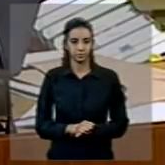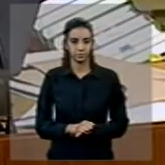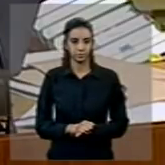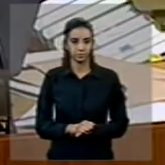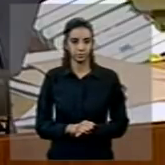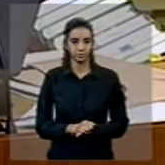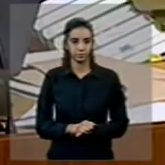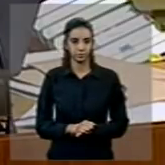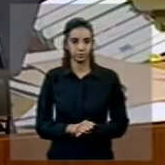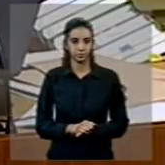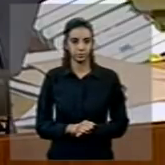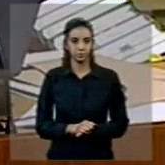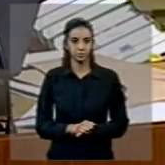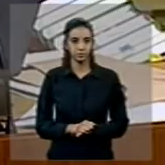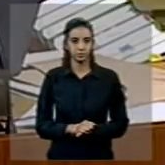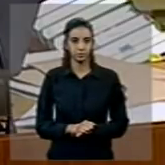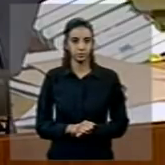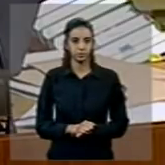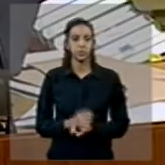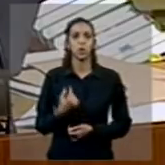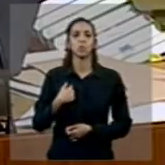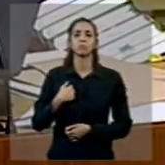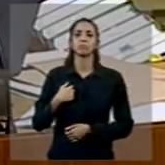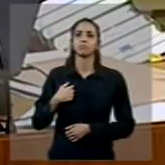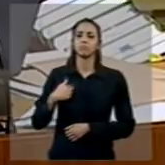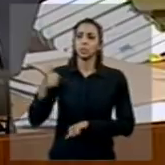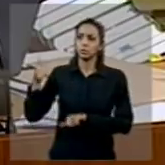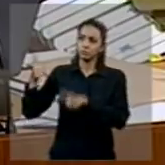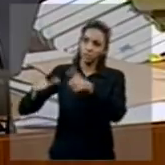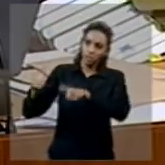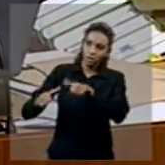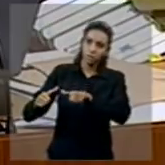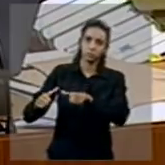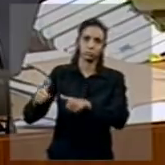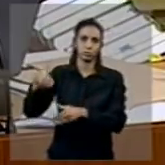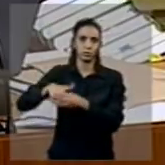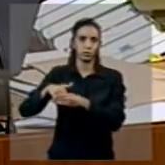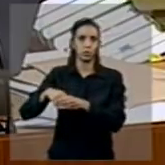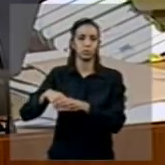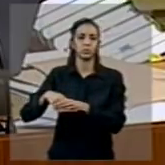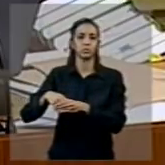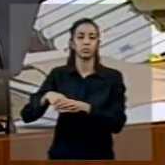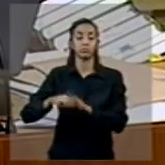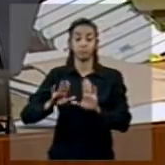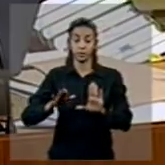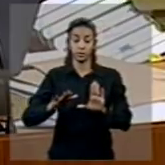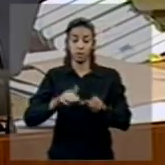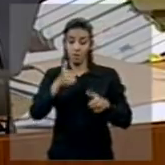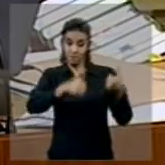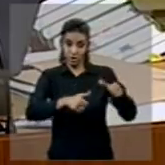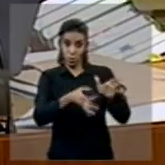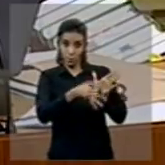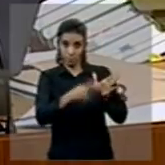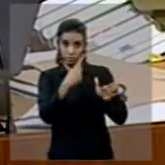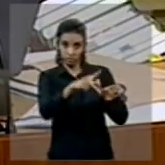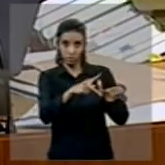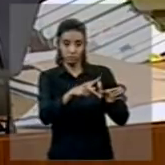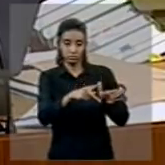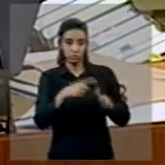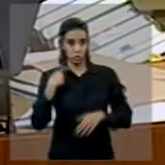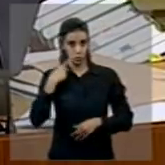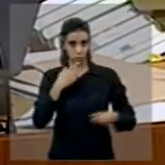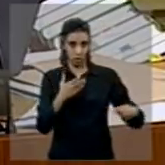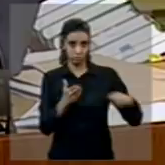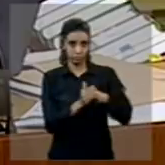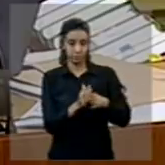uma apreciação inicial relativamente aos pleitos dos requerentes e digo o seguinte, que, de fato,